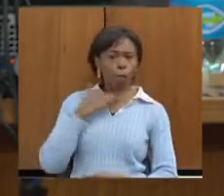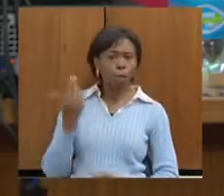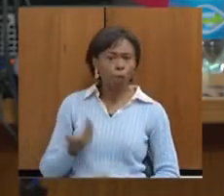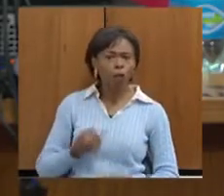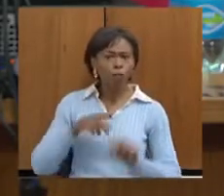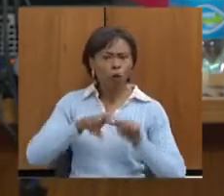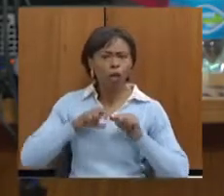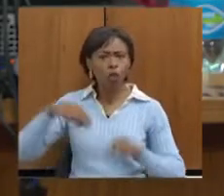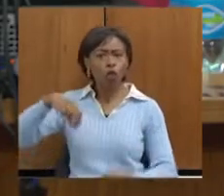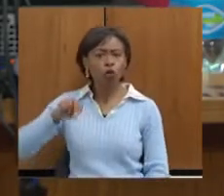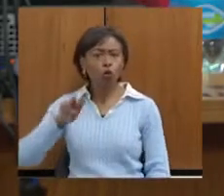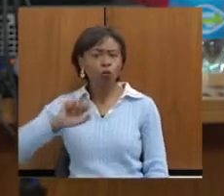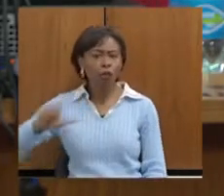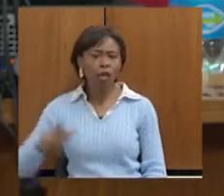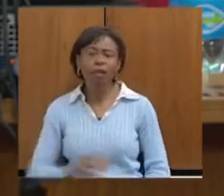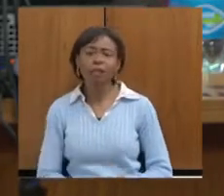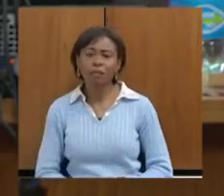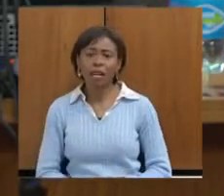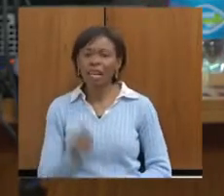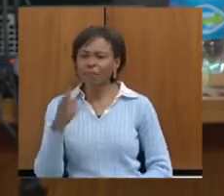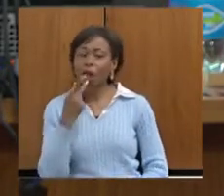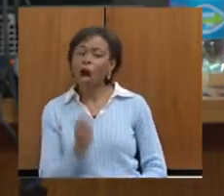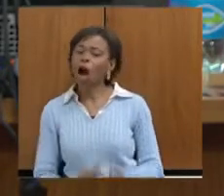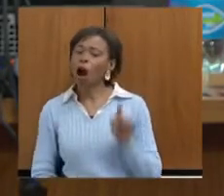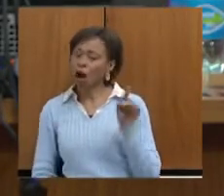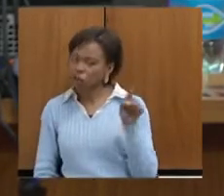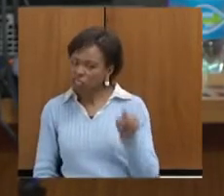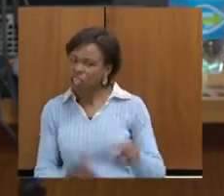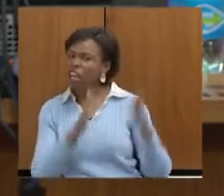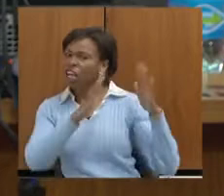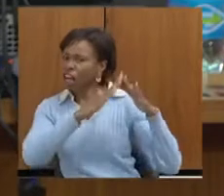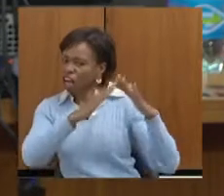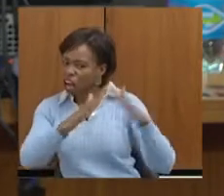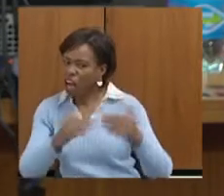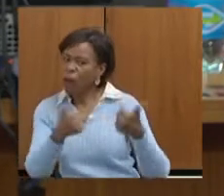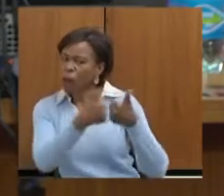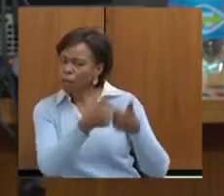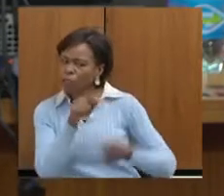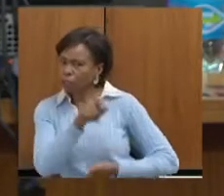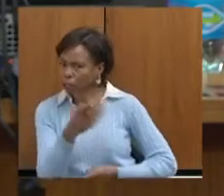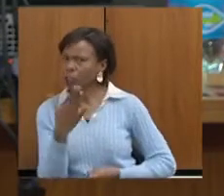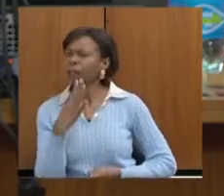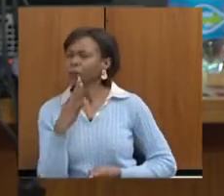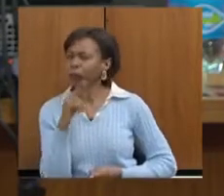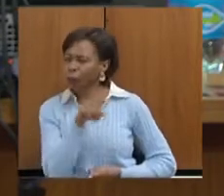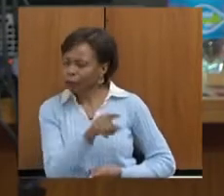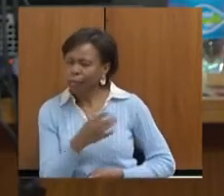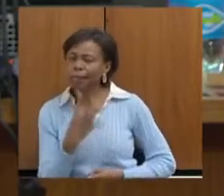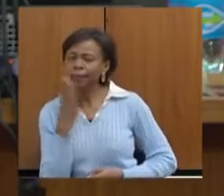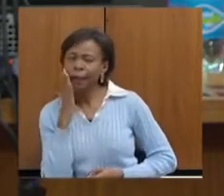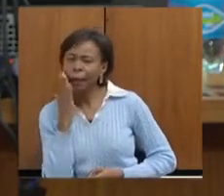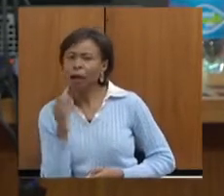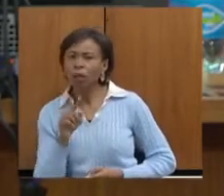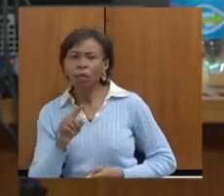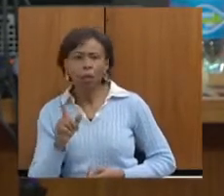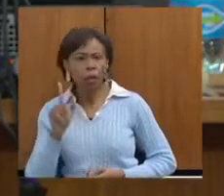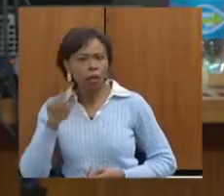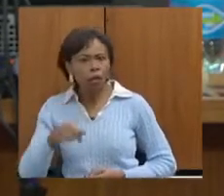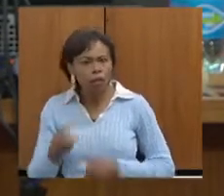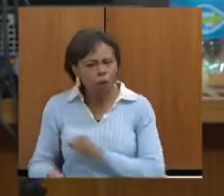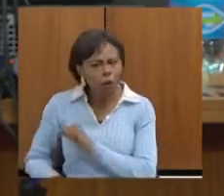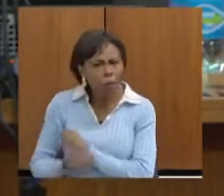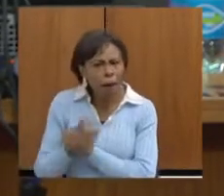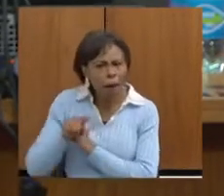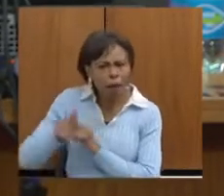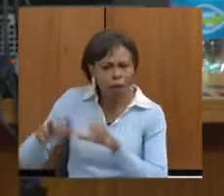Olha Maria Célia Moro então lugar a Joelma mora em tal lugar perto da linha do trem Simone mora em Barra Longa Isso é uma máfia